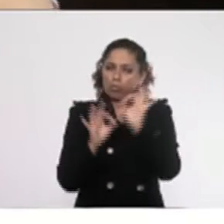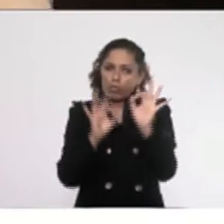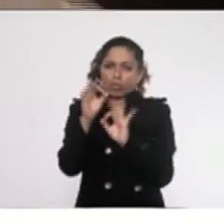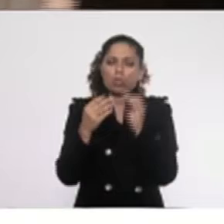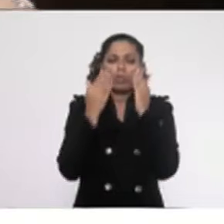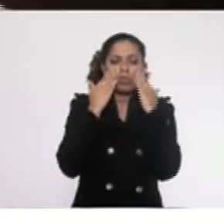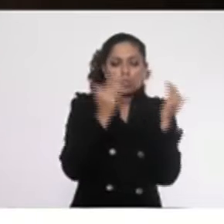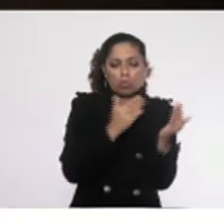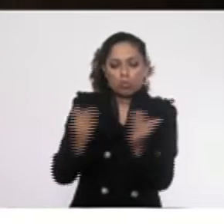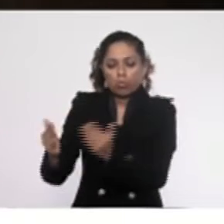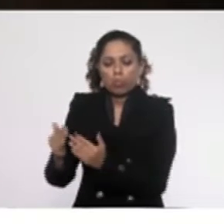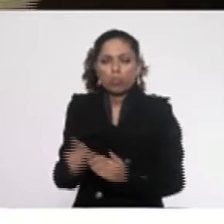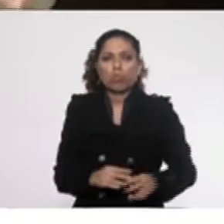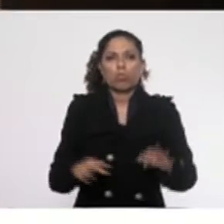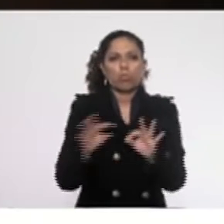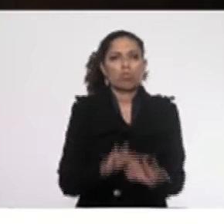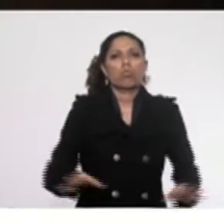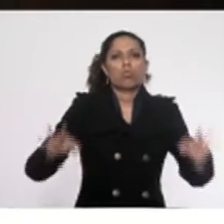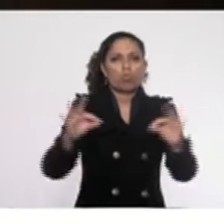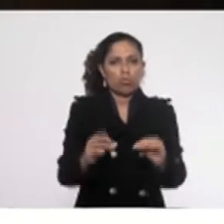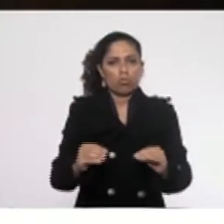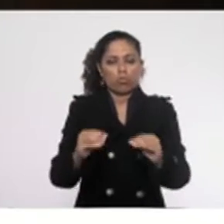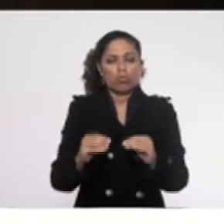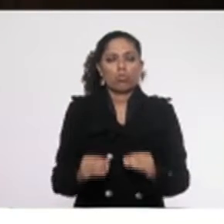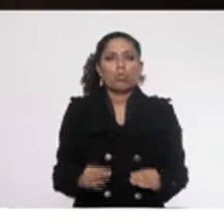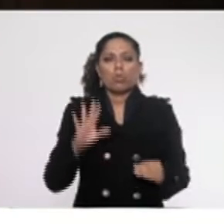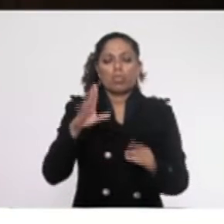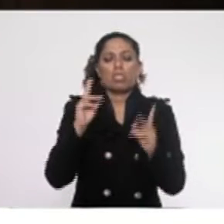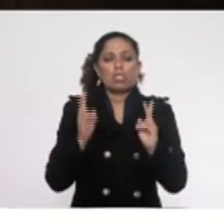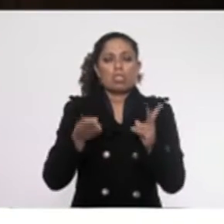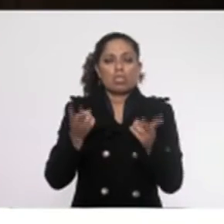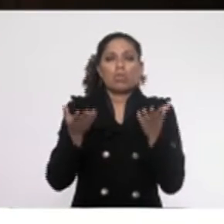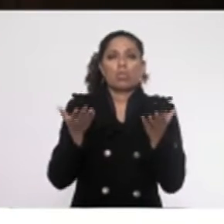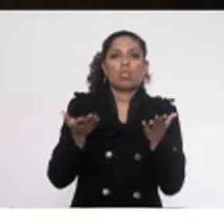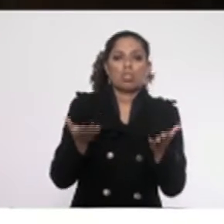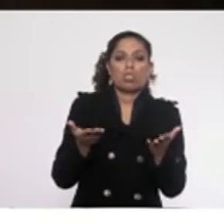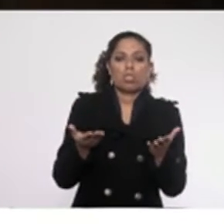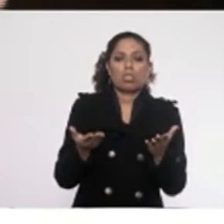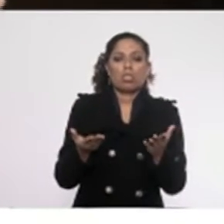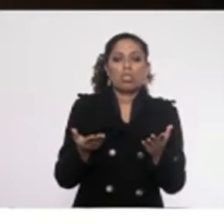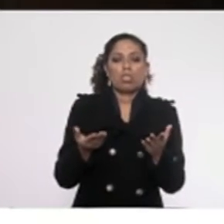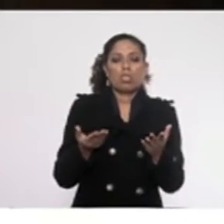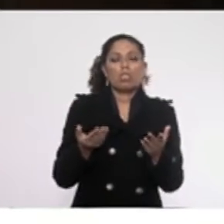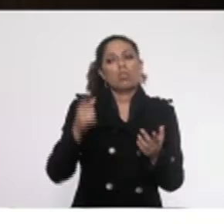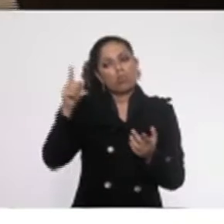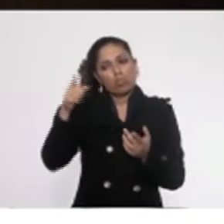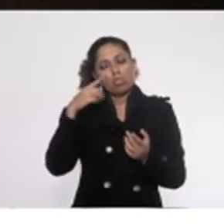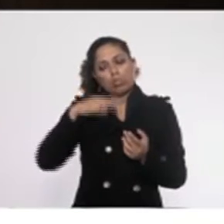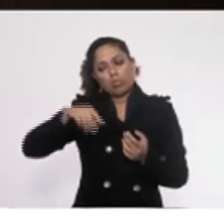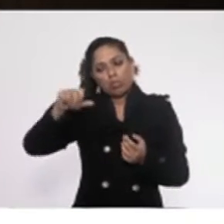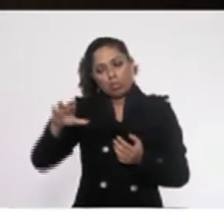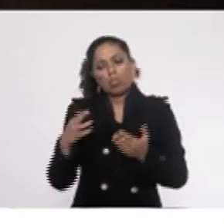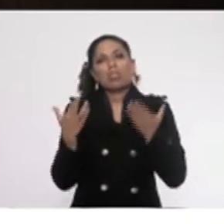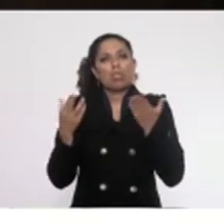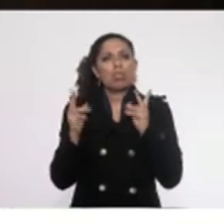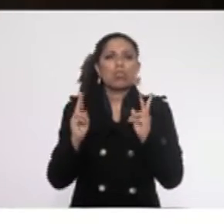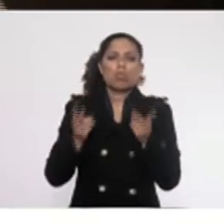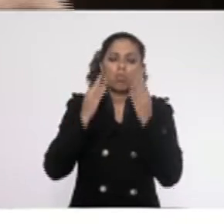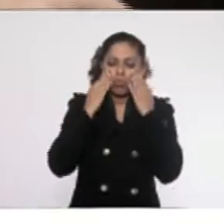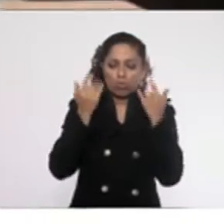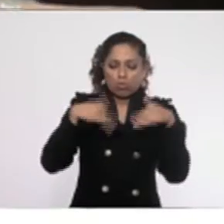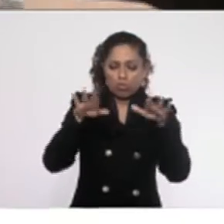dão alicerce. Sempre, obviamente, no intuito e a atuação de Vossa Excelência é sempre nesse sentido de maior transparência,